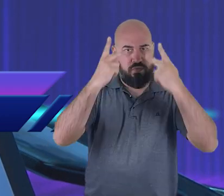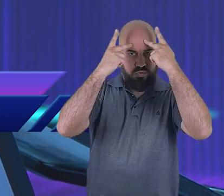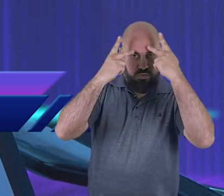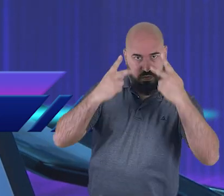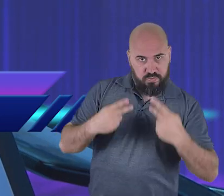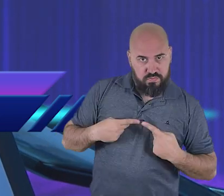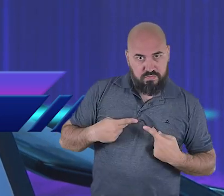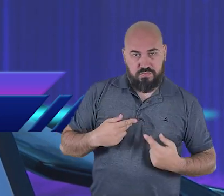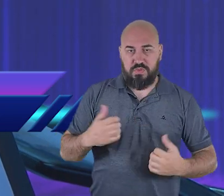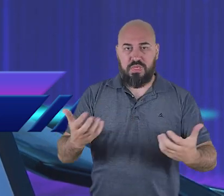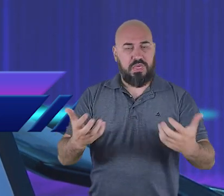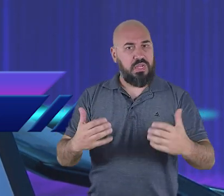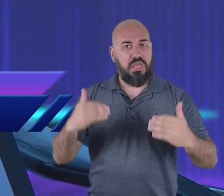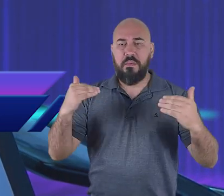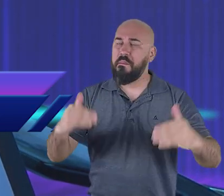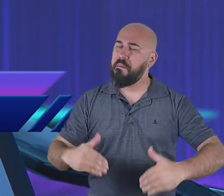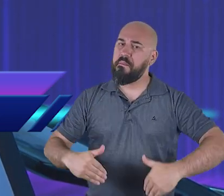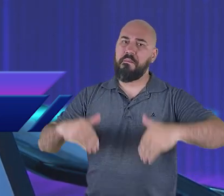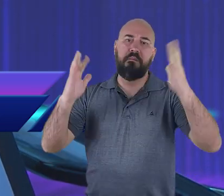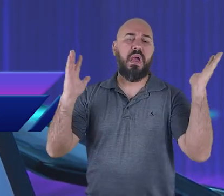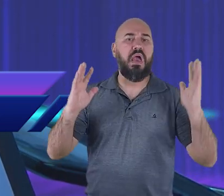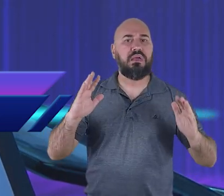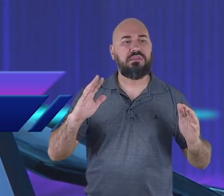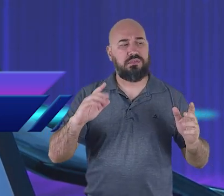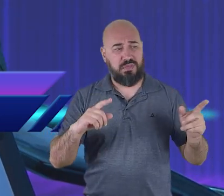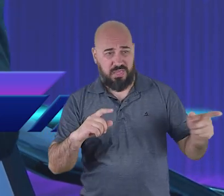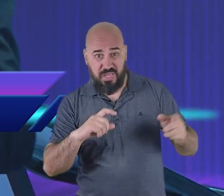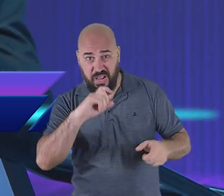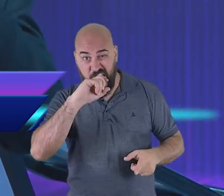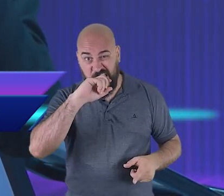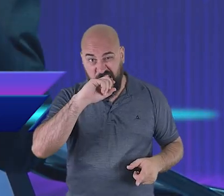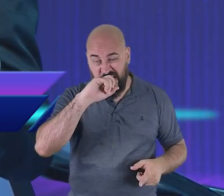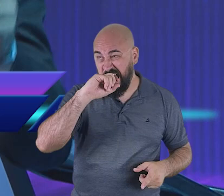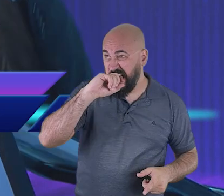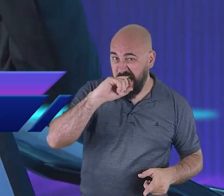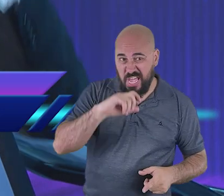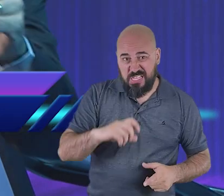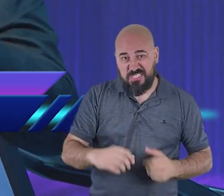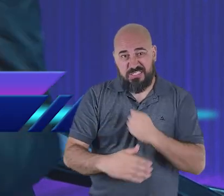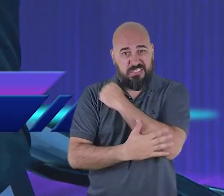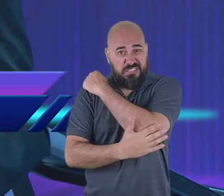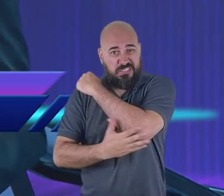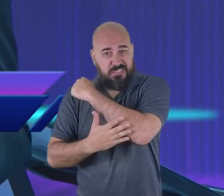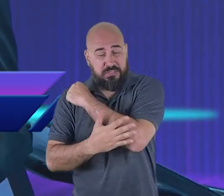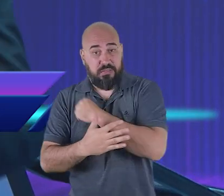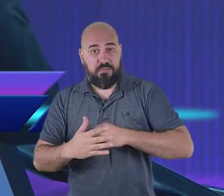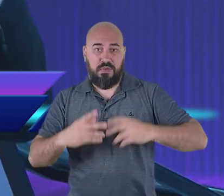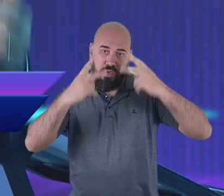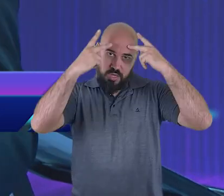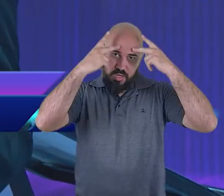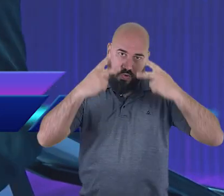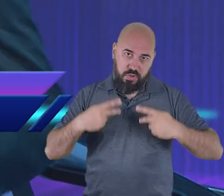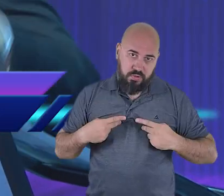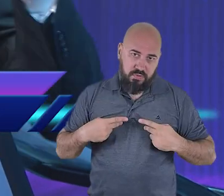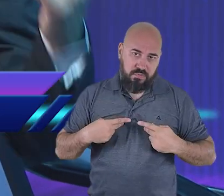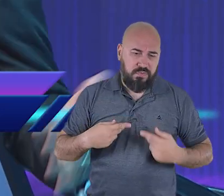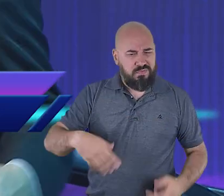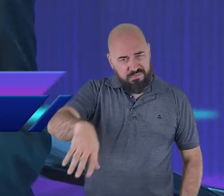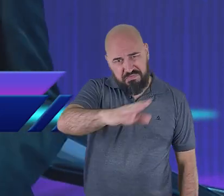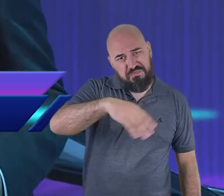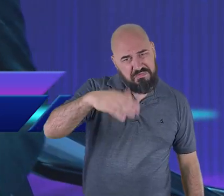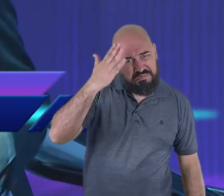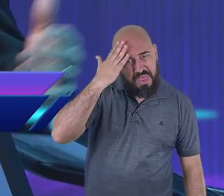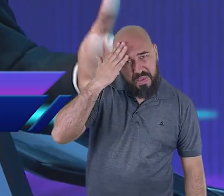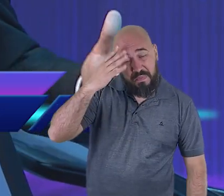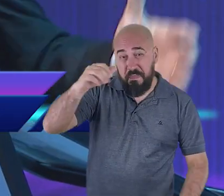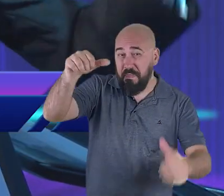toda a tragédia. O egoísmo é a raiz de todos os problemas no mundo também, seja no lar, na